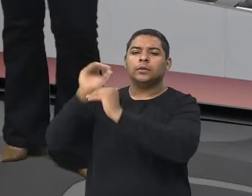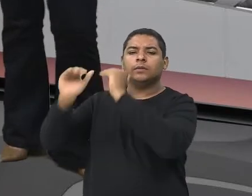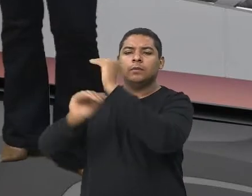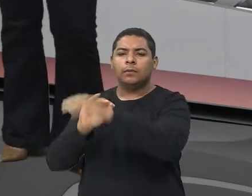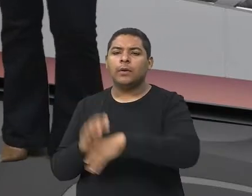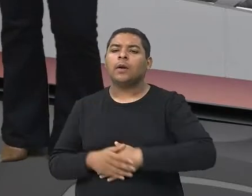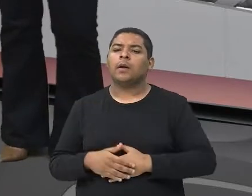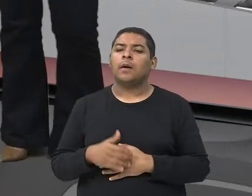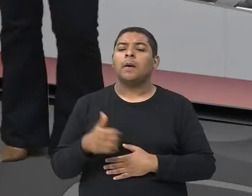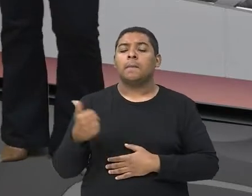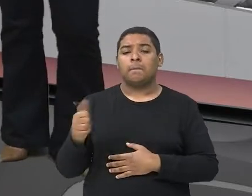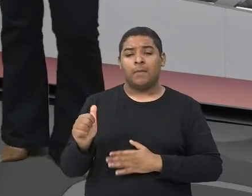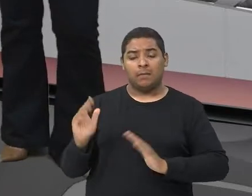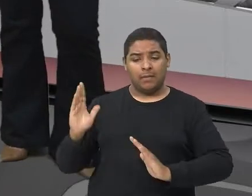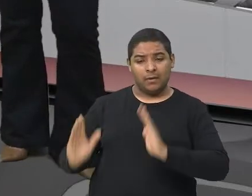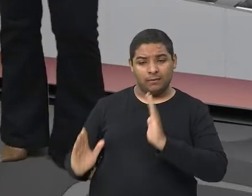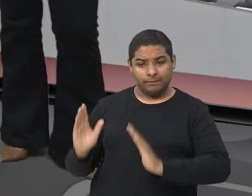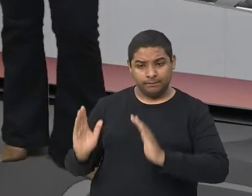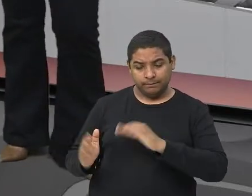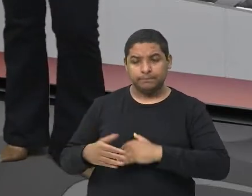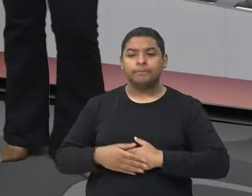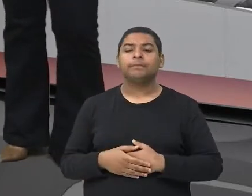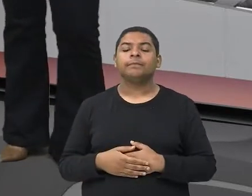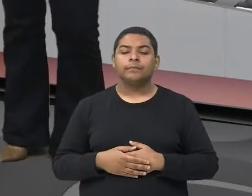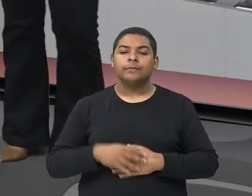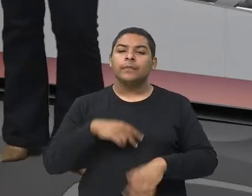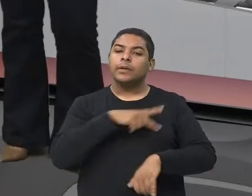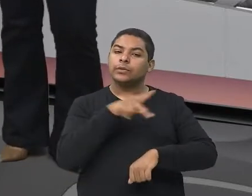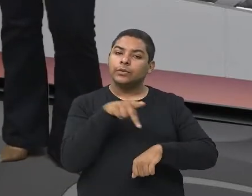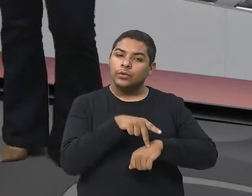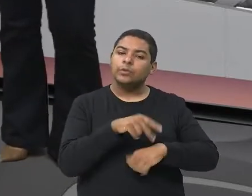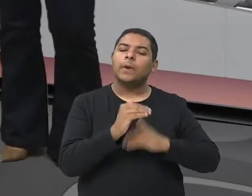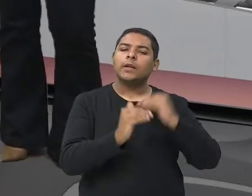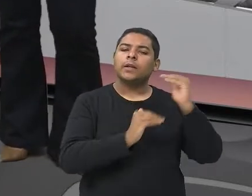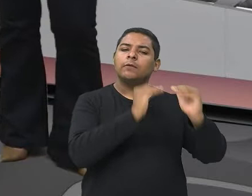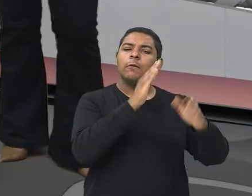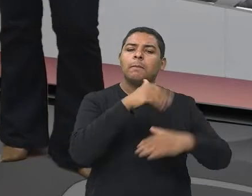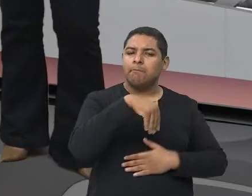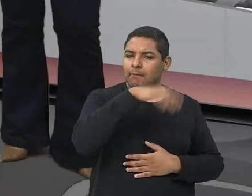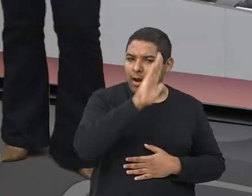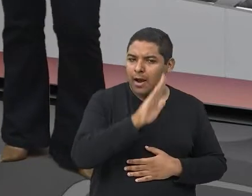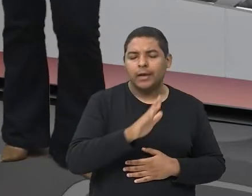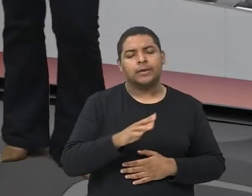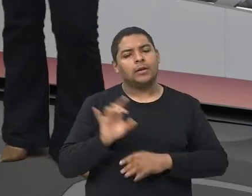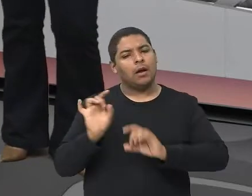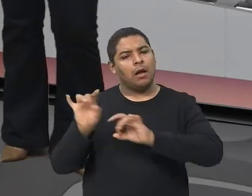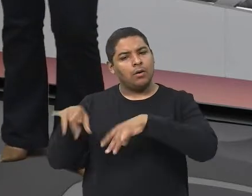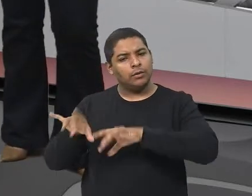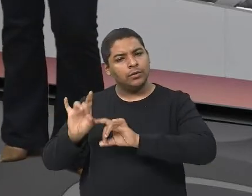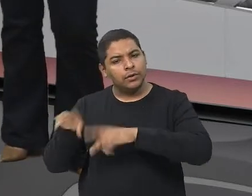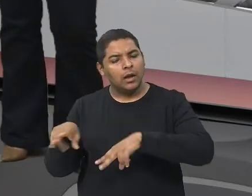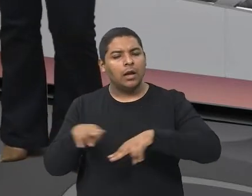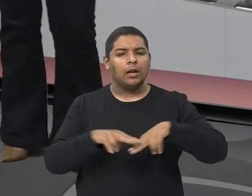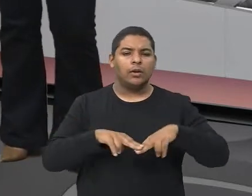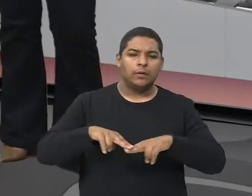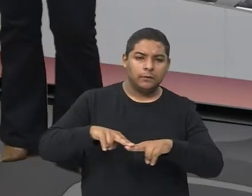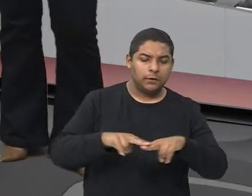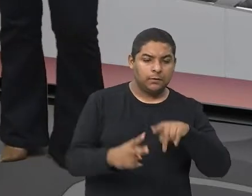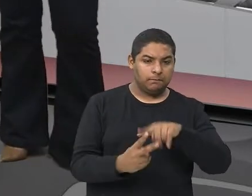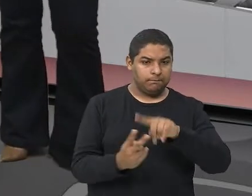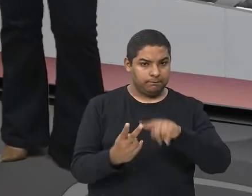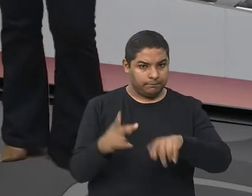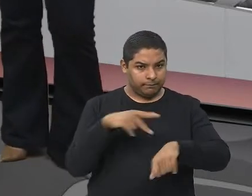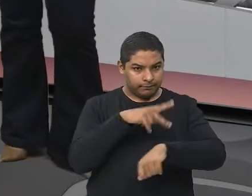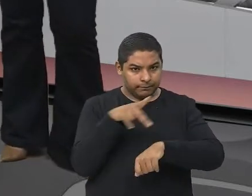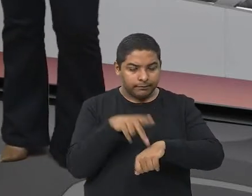setor primário, esses dois países que acabaram se desenvolvendo bastante, no caso a Austrália e a Nova Zelândia, né, tanto em